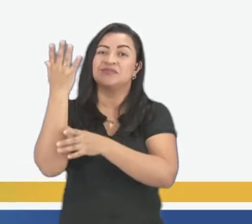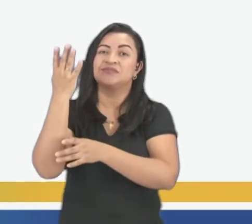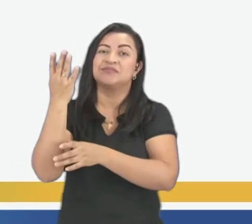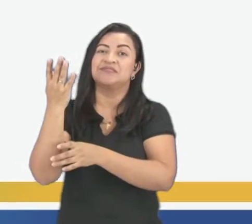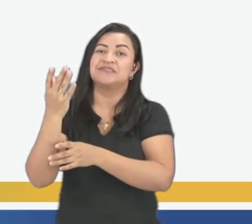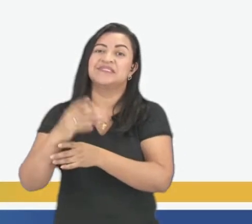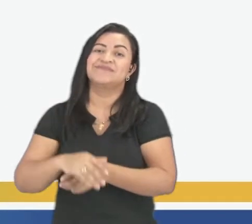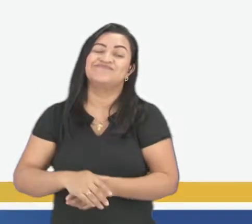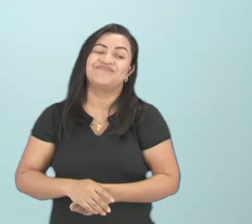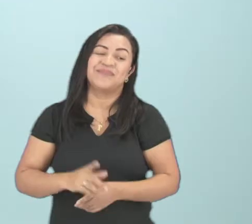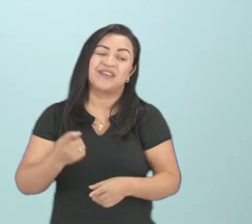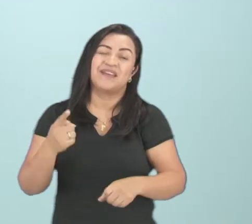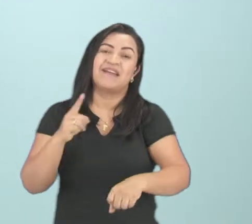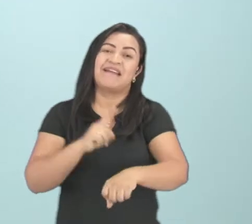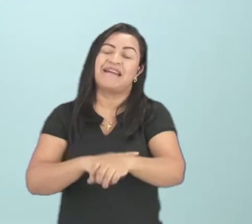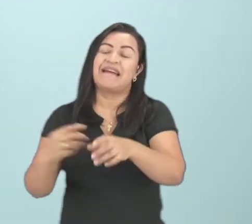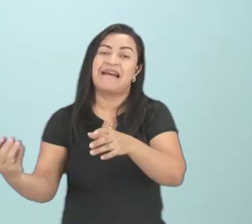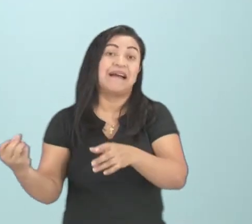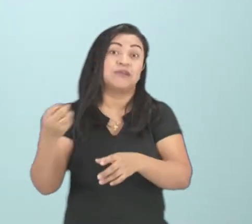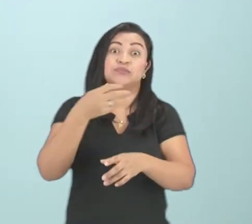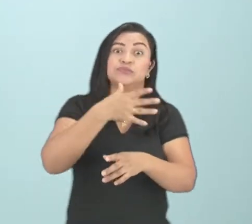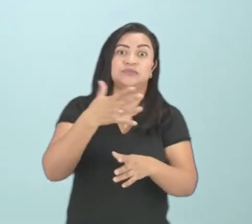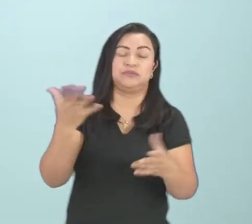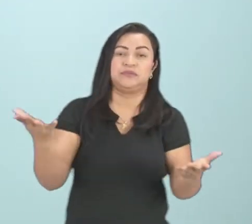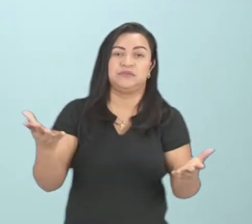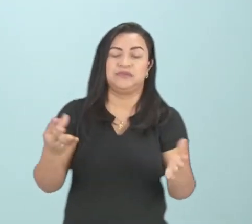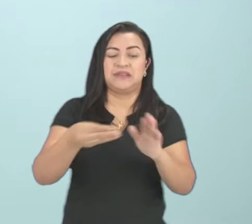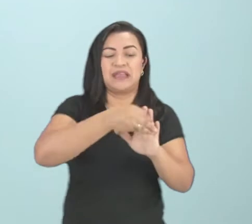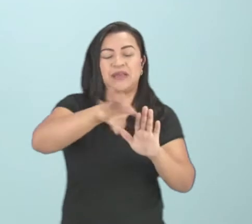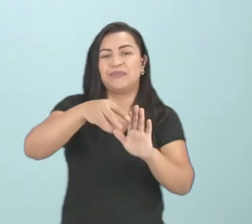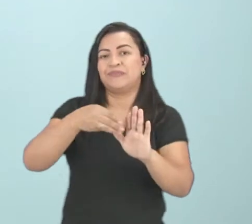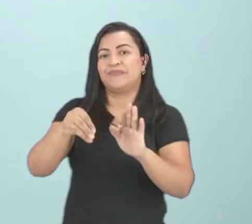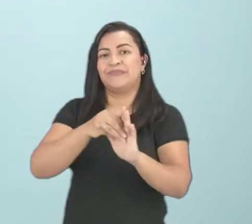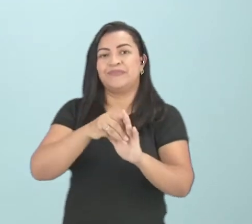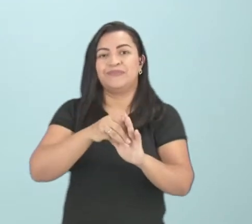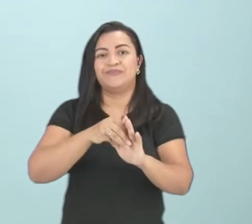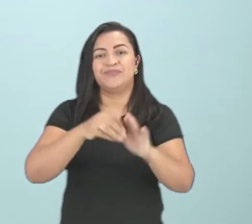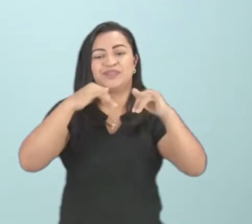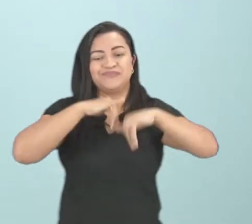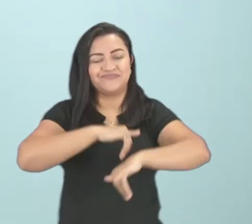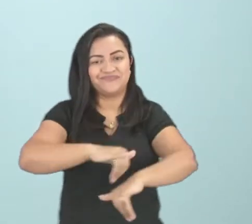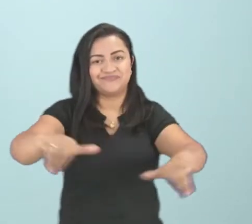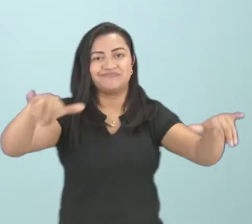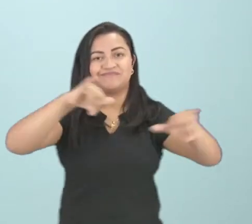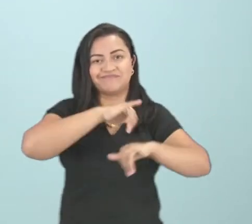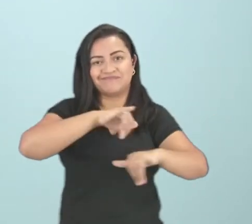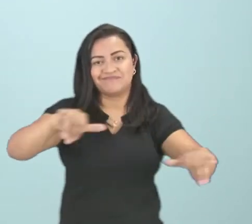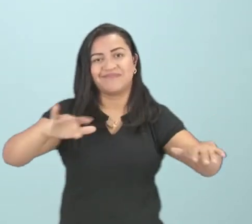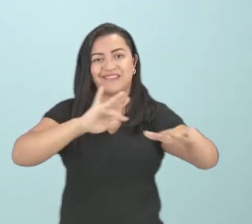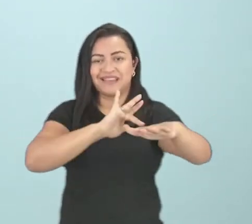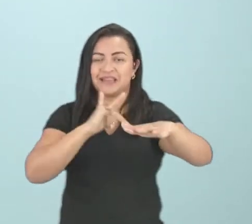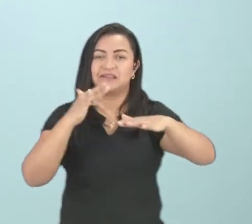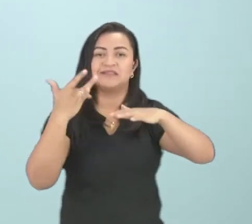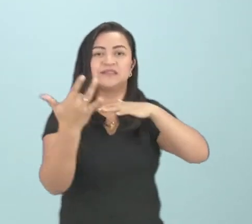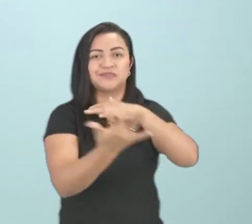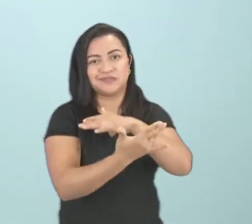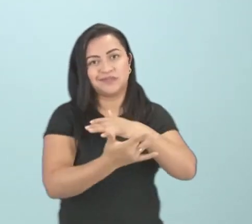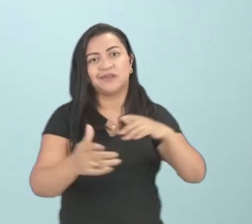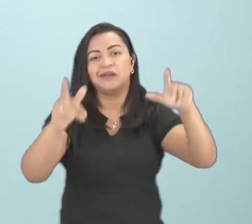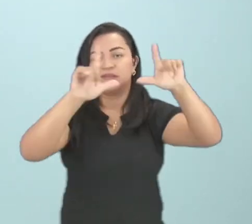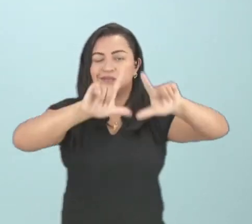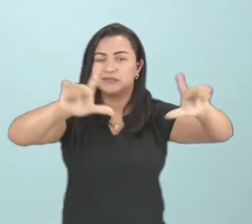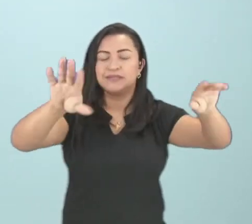surgir, que são opostas, que a mídia coloca isso, né, nas redes sociais e muitas vezes na